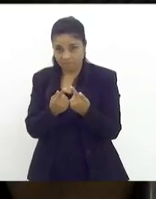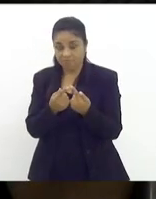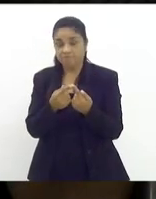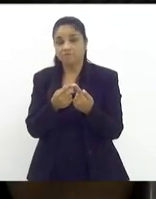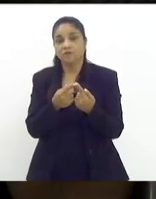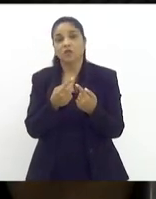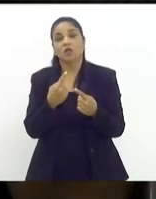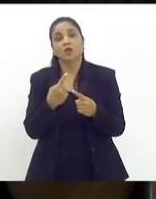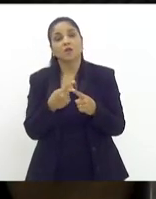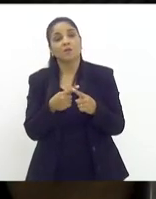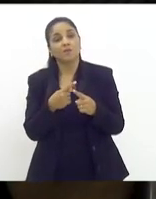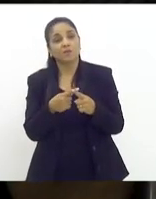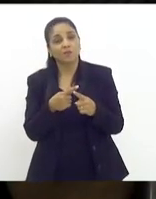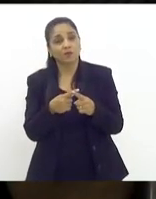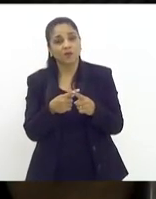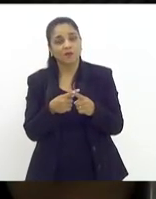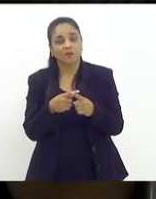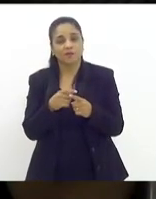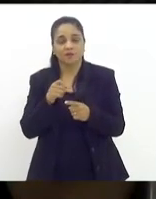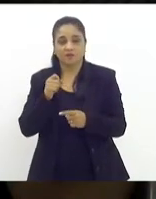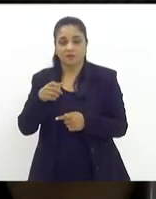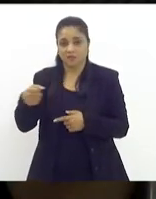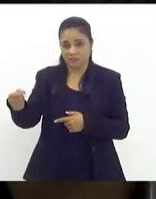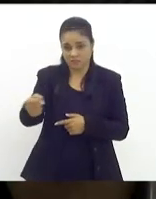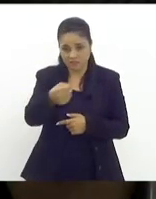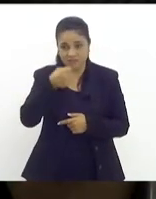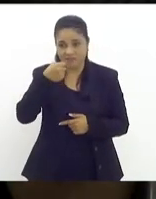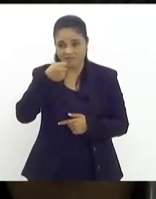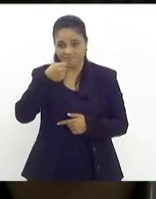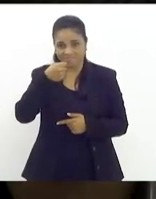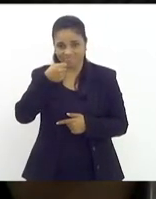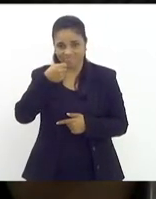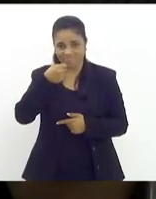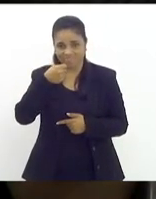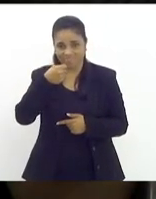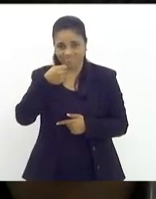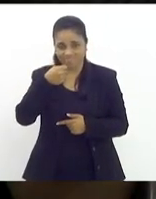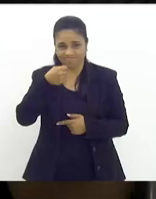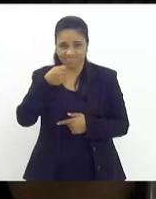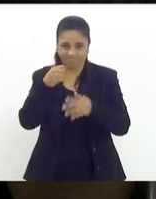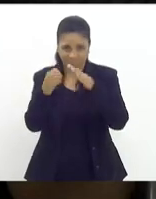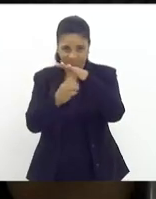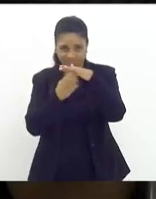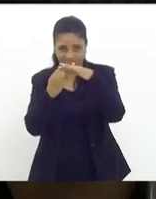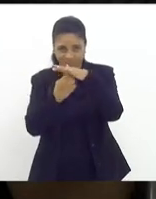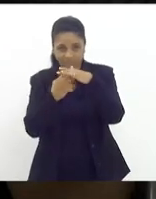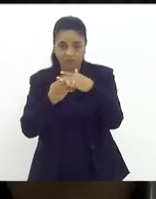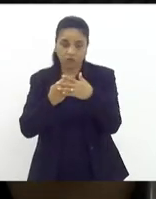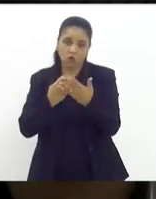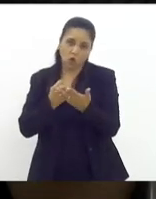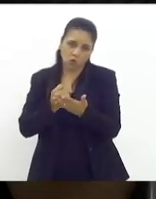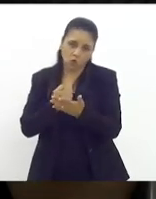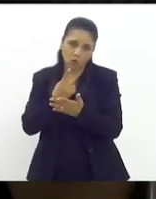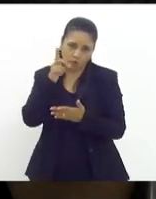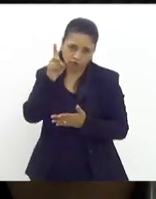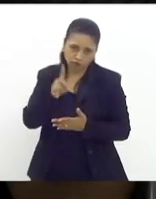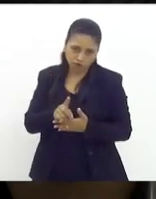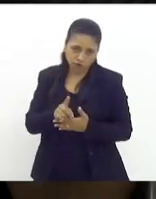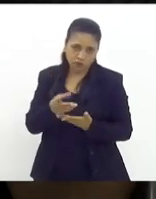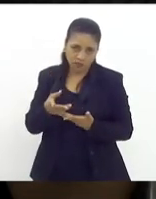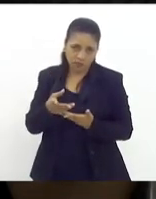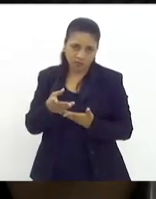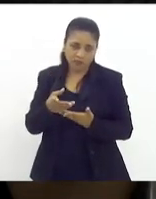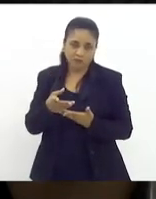porque uma cervejaria não permite, que comprou os direitos, de parte dos direitos